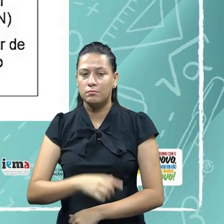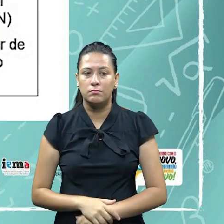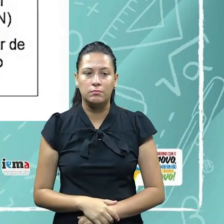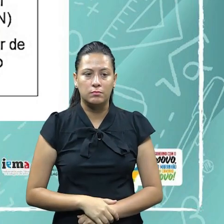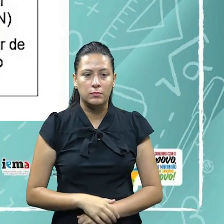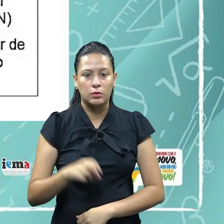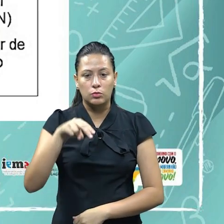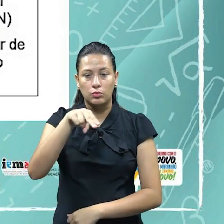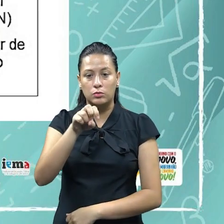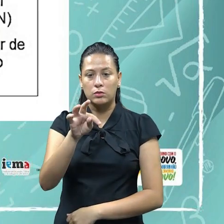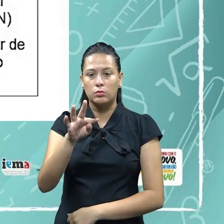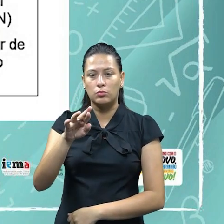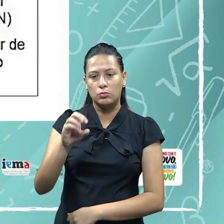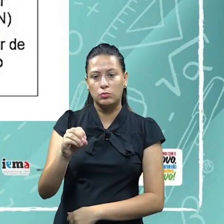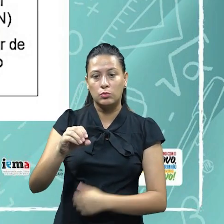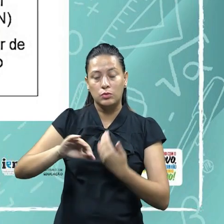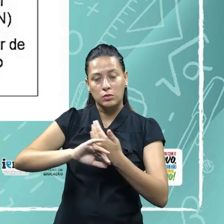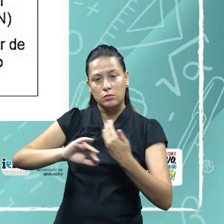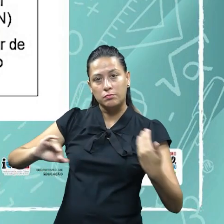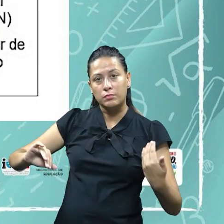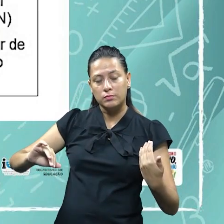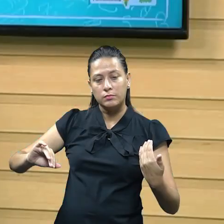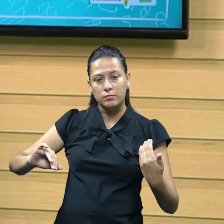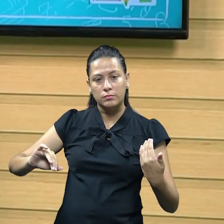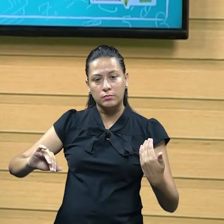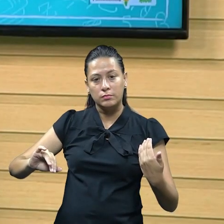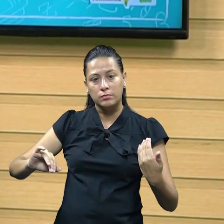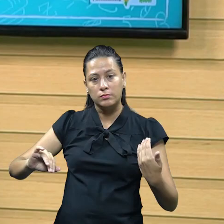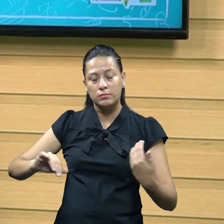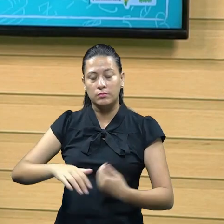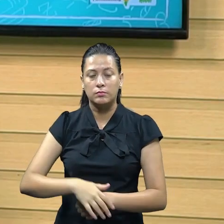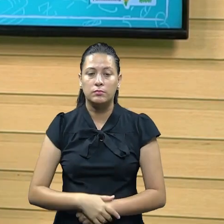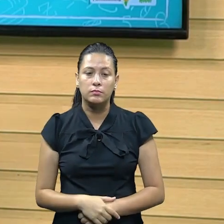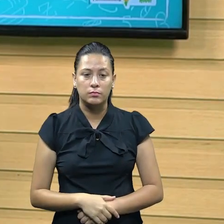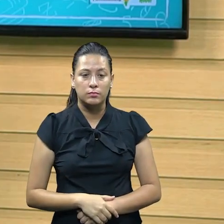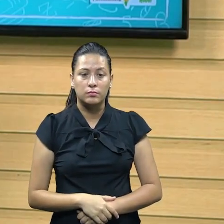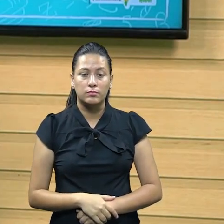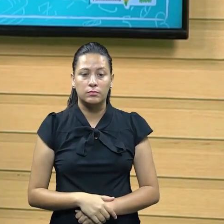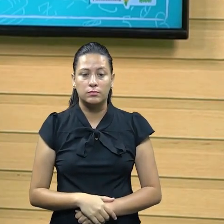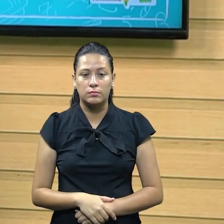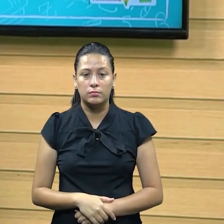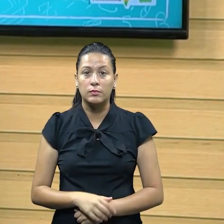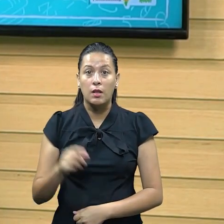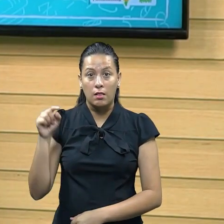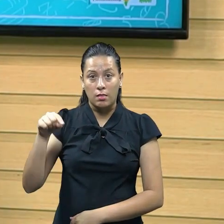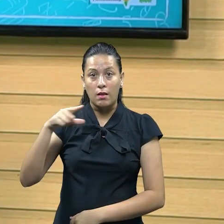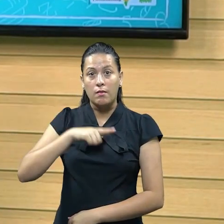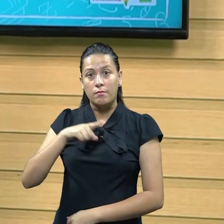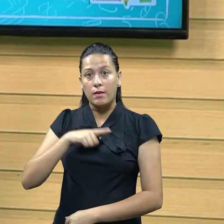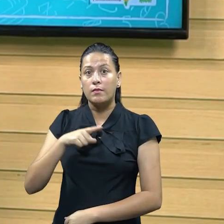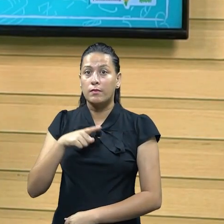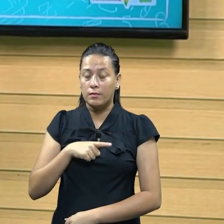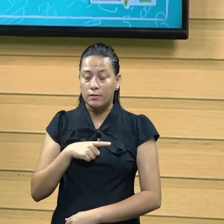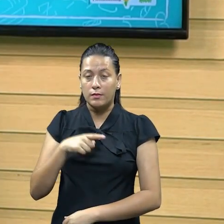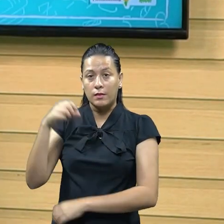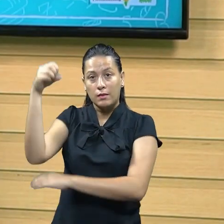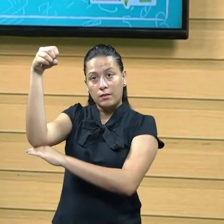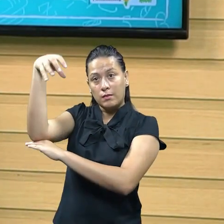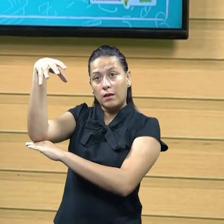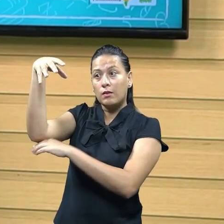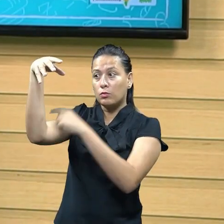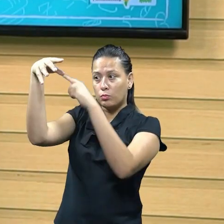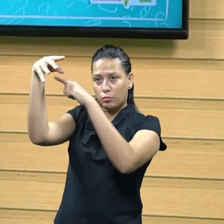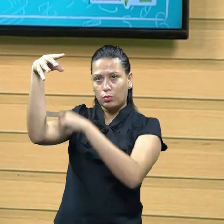está separado ali, não significa que não tem neutro. O neutro ele simplesmente vai estar lá no poste, lá no transformador, ele vai